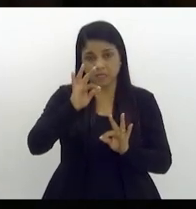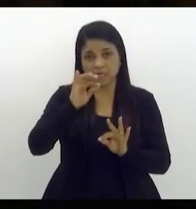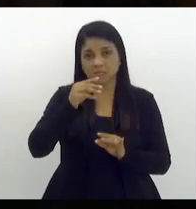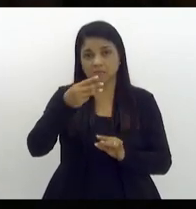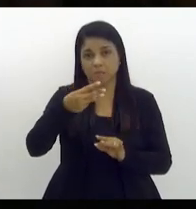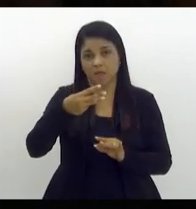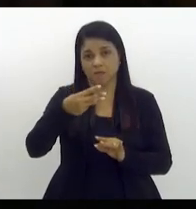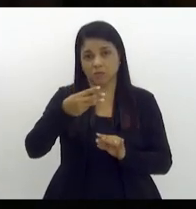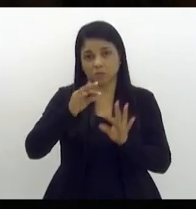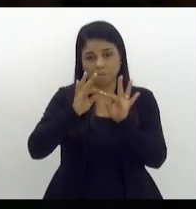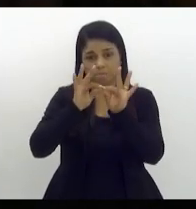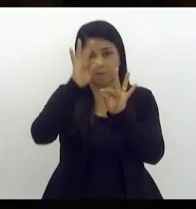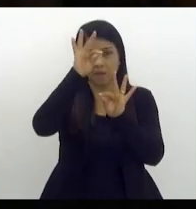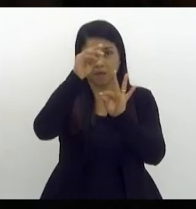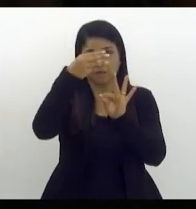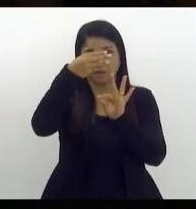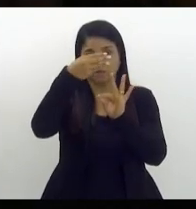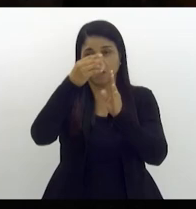Nós tivemos